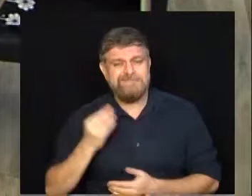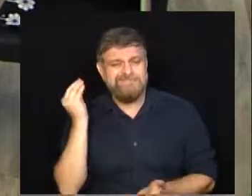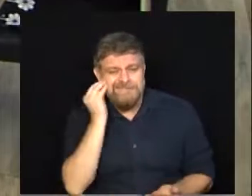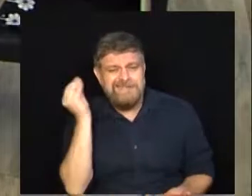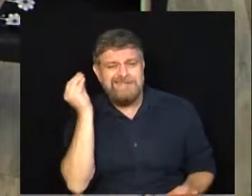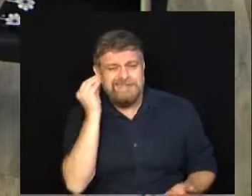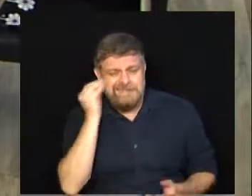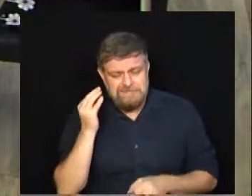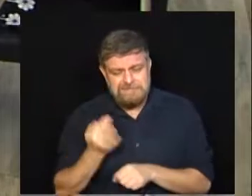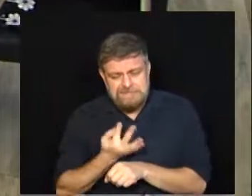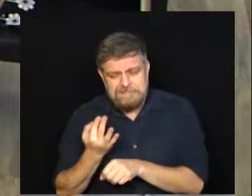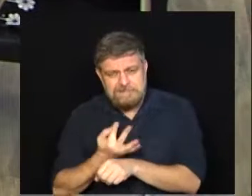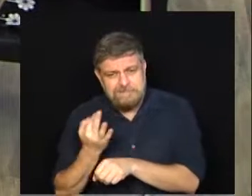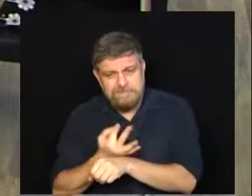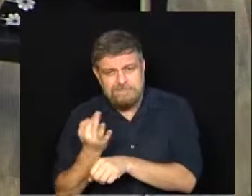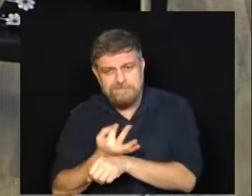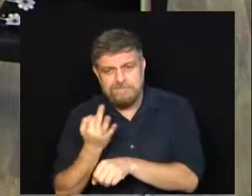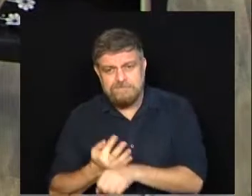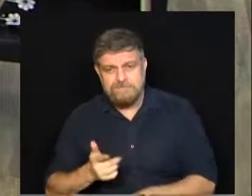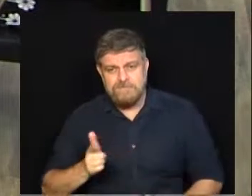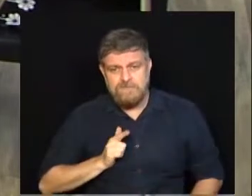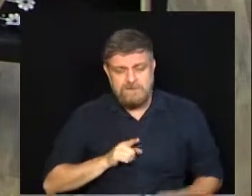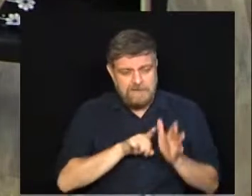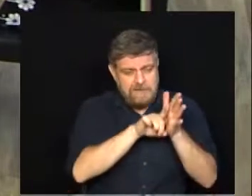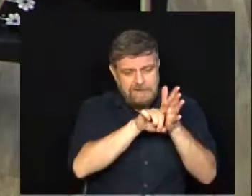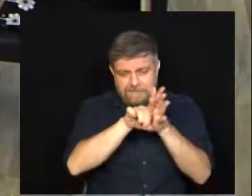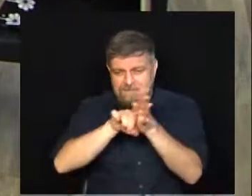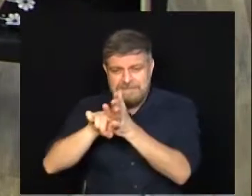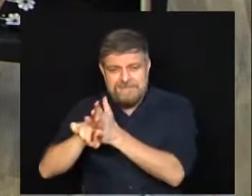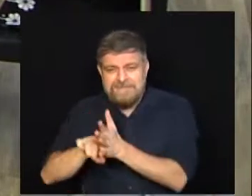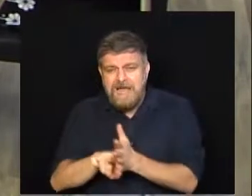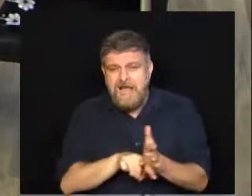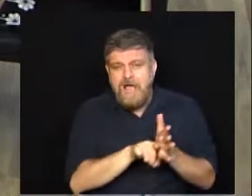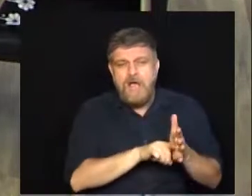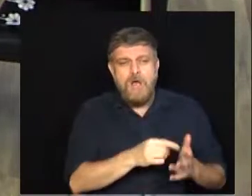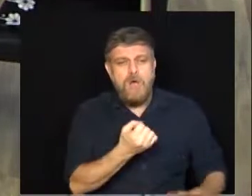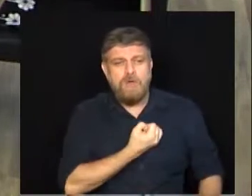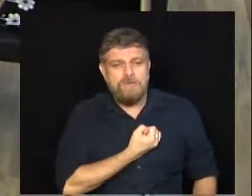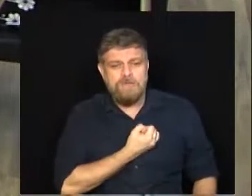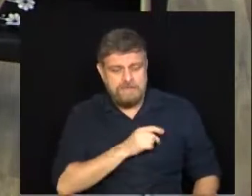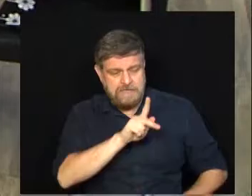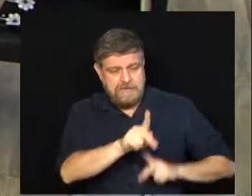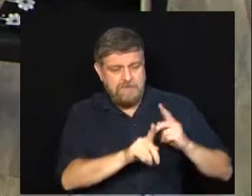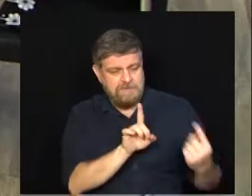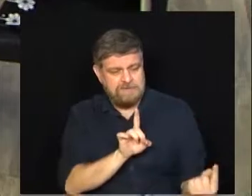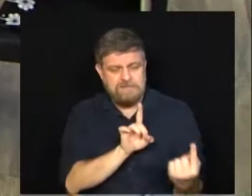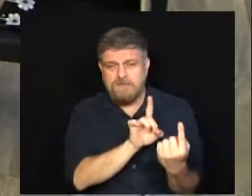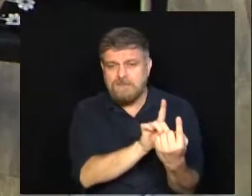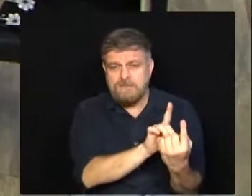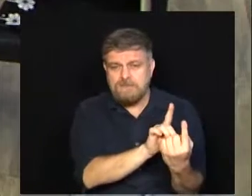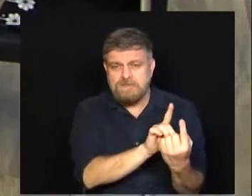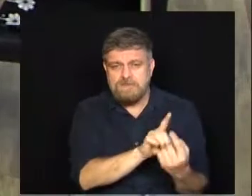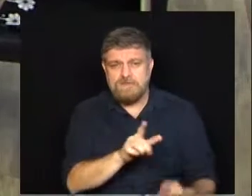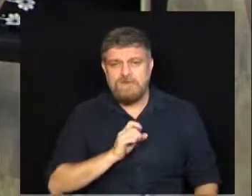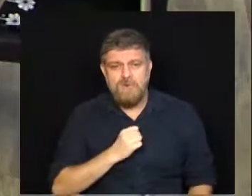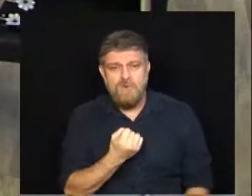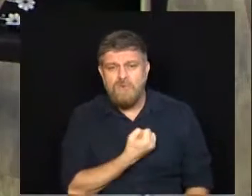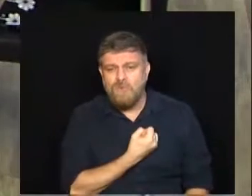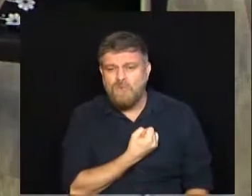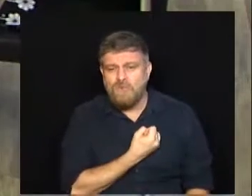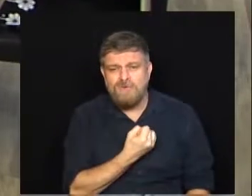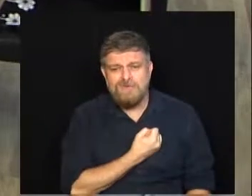aí o mapeamento de números de atendimento a essa população aqui na cidade e os números são